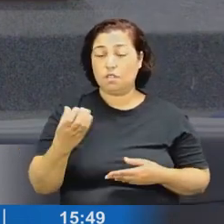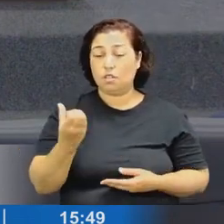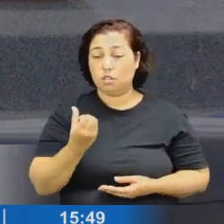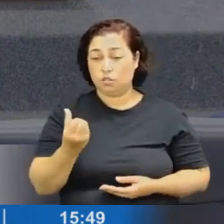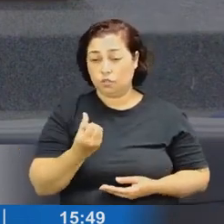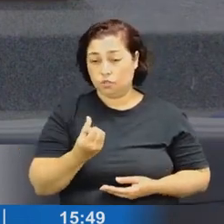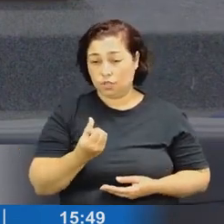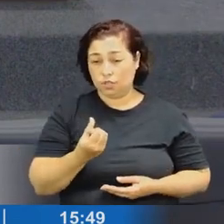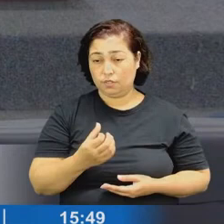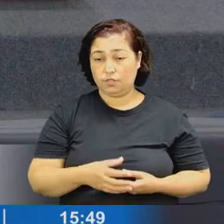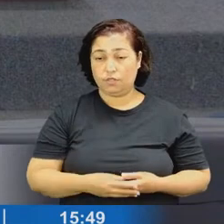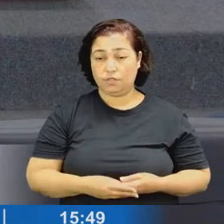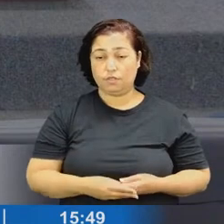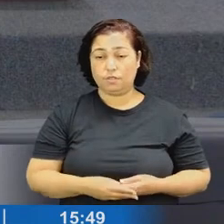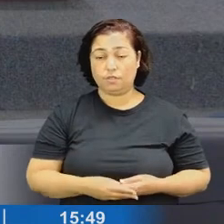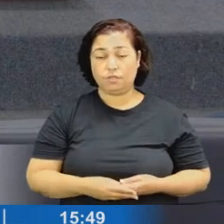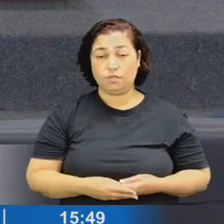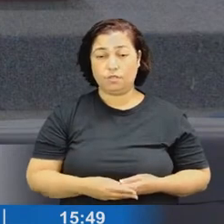Ah legal